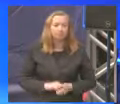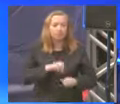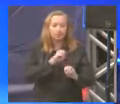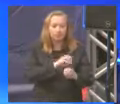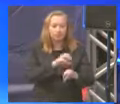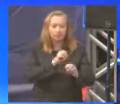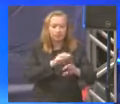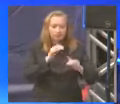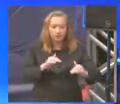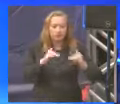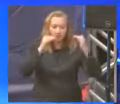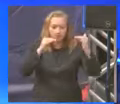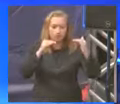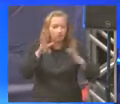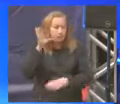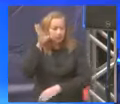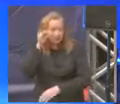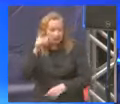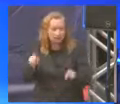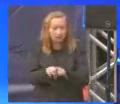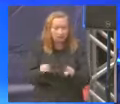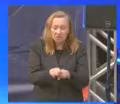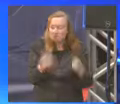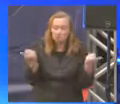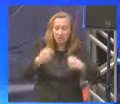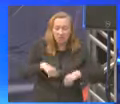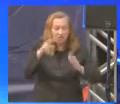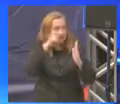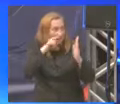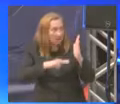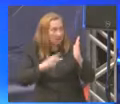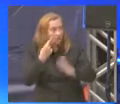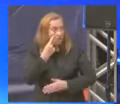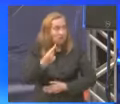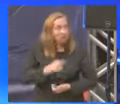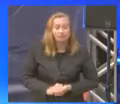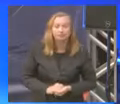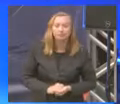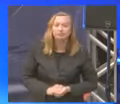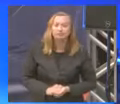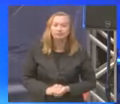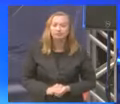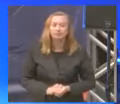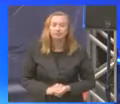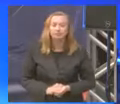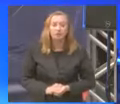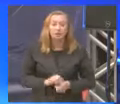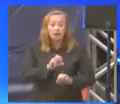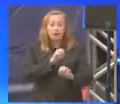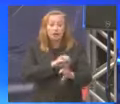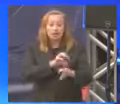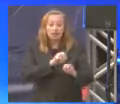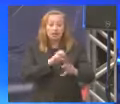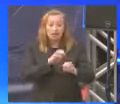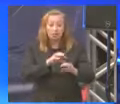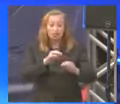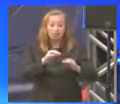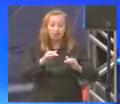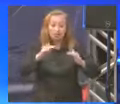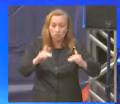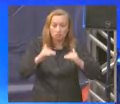superior, esse quadrinho assim é interessante, vocês não precisam ler, só entender o colorido que está ali. Isso aí é ensino superior 10